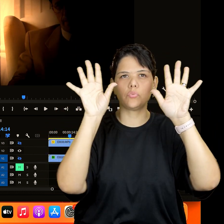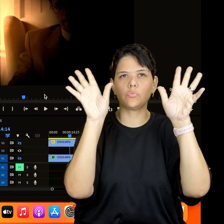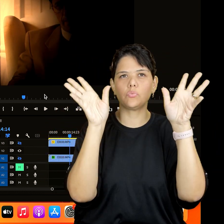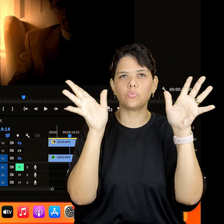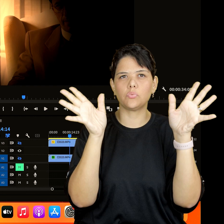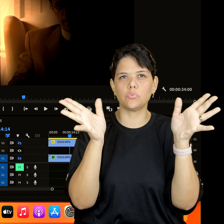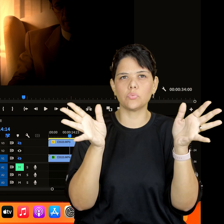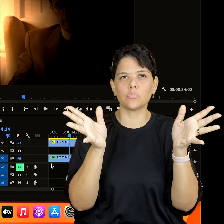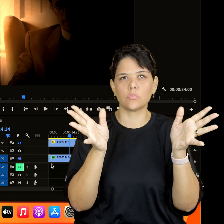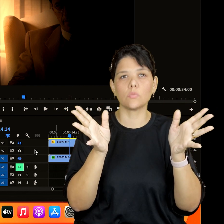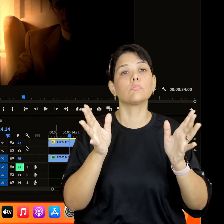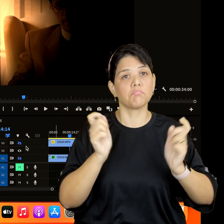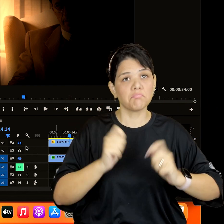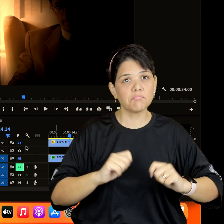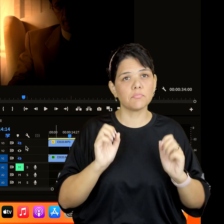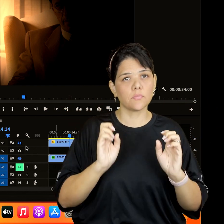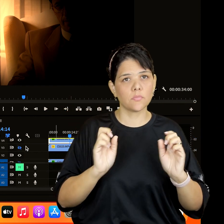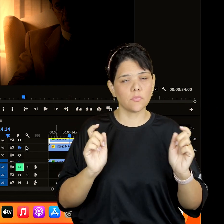Beleza.